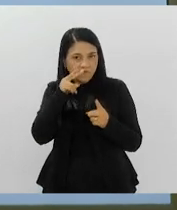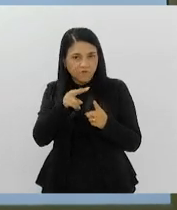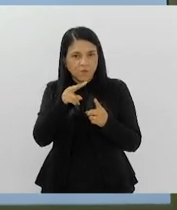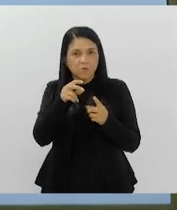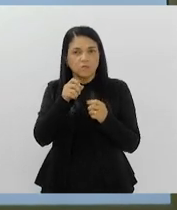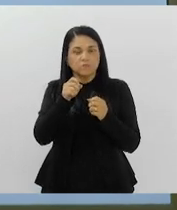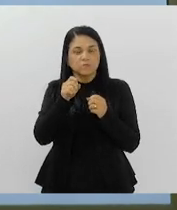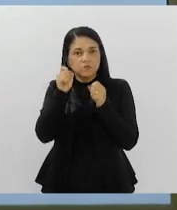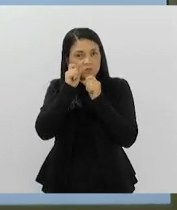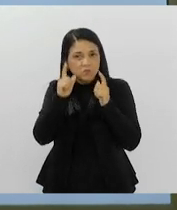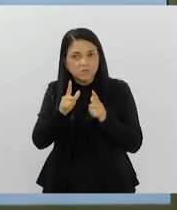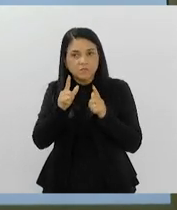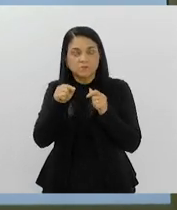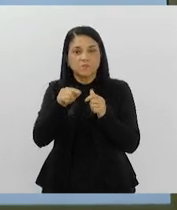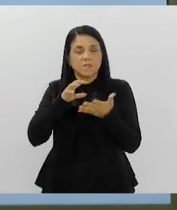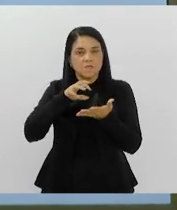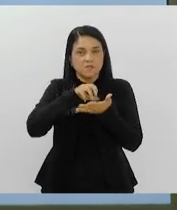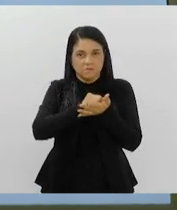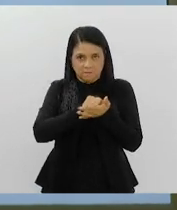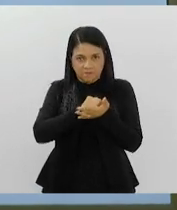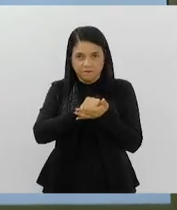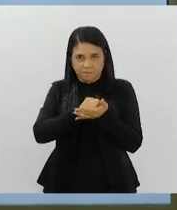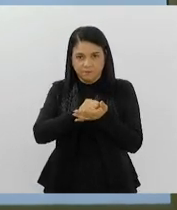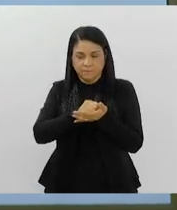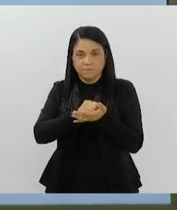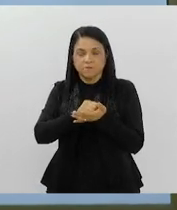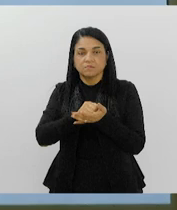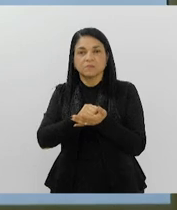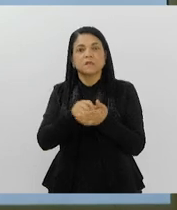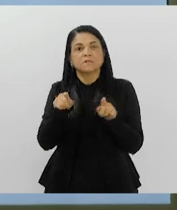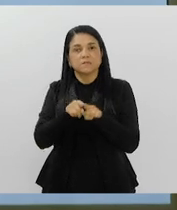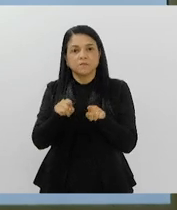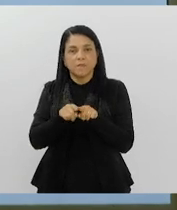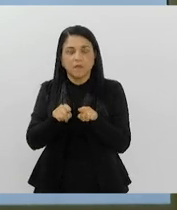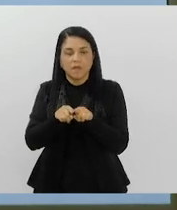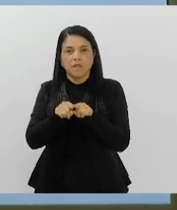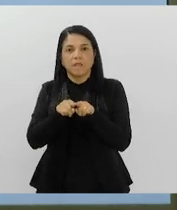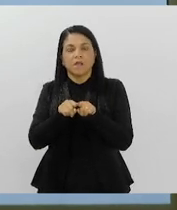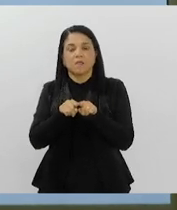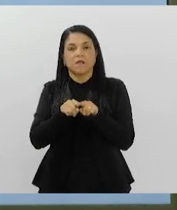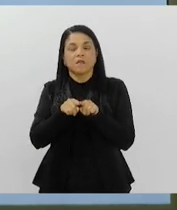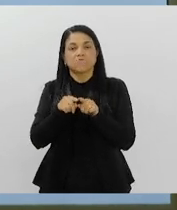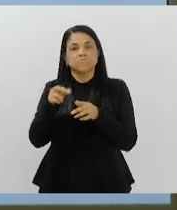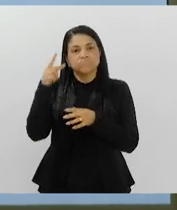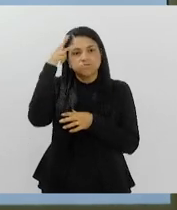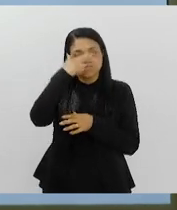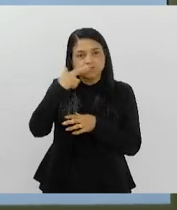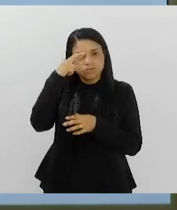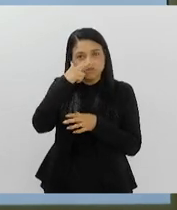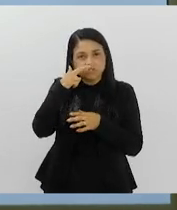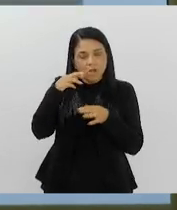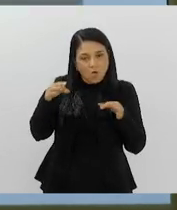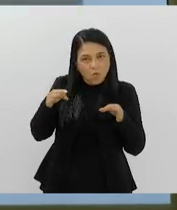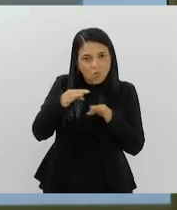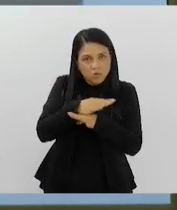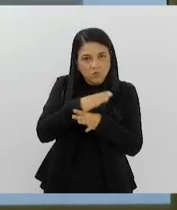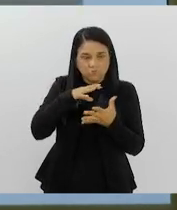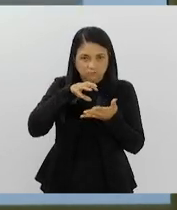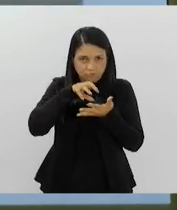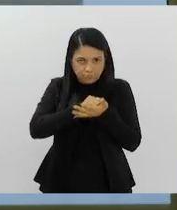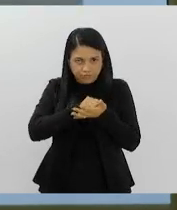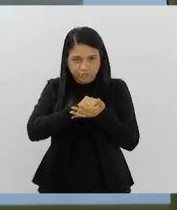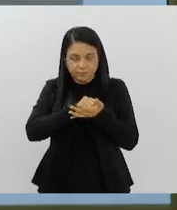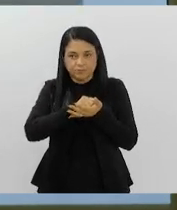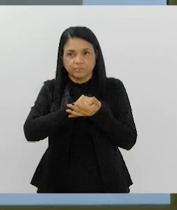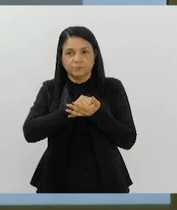quais foram as ocorrências registradas. E também a gente monitorar a conclusão dessas ocorrências. Então,